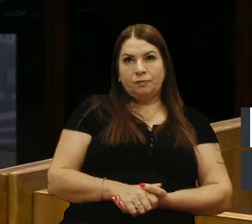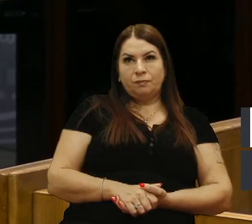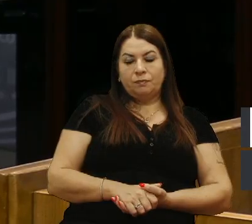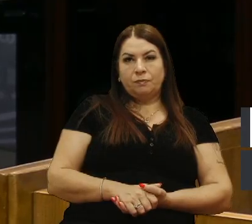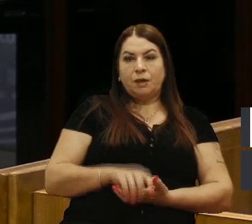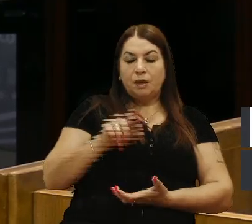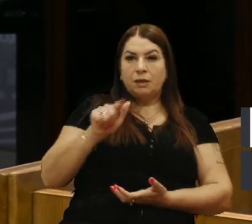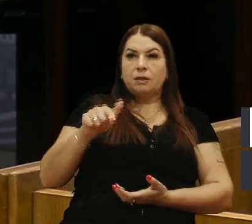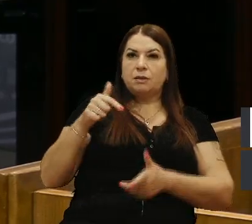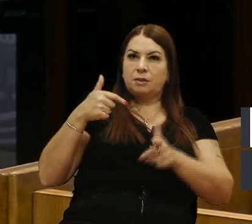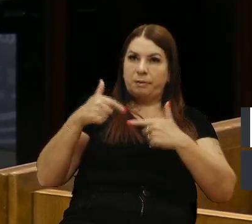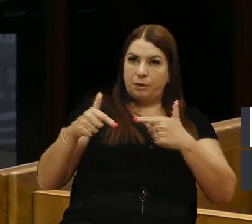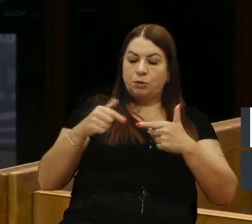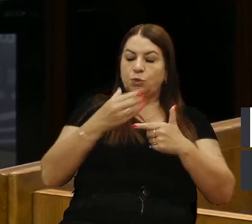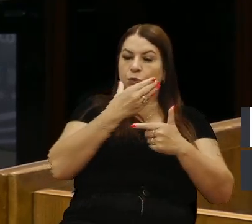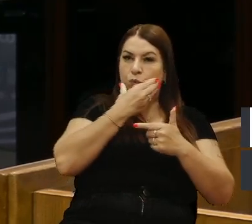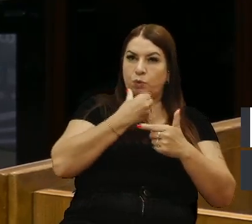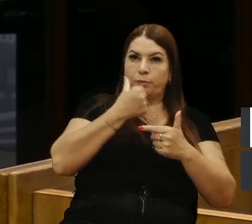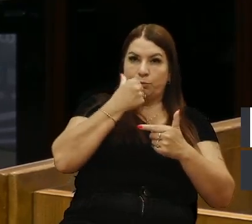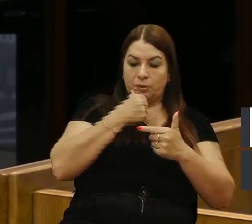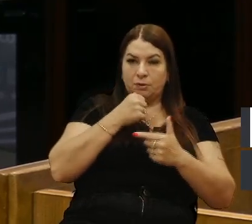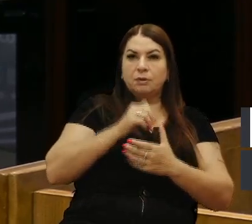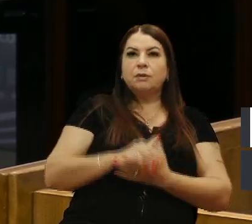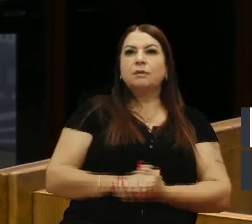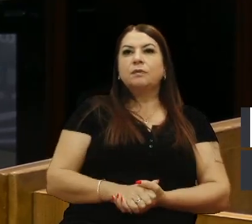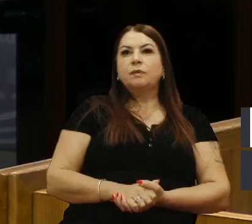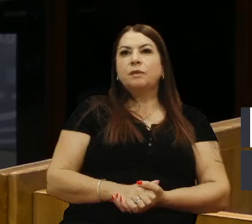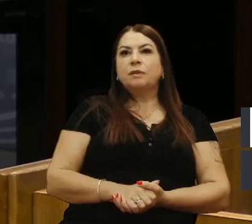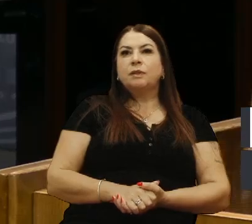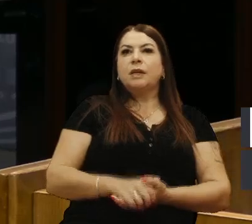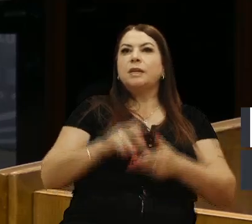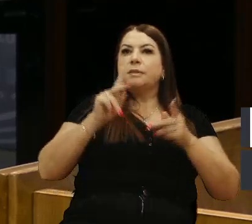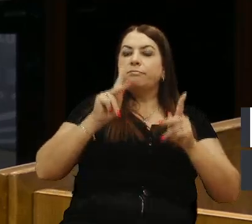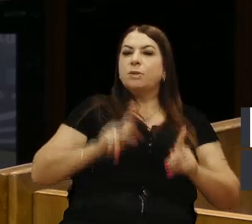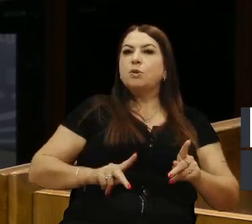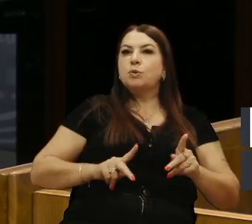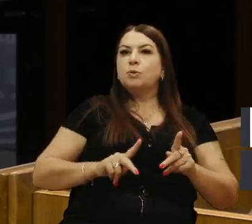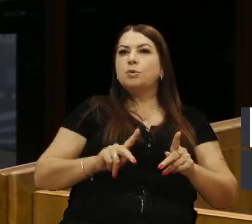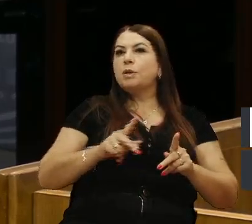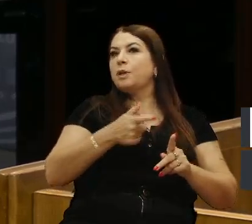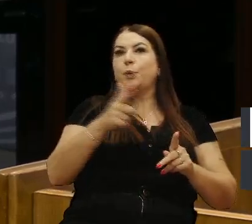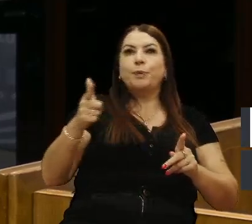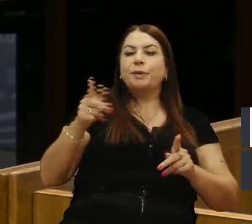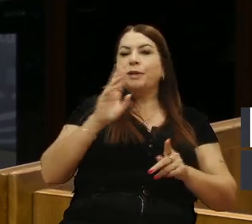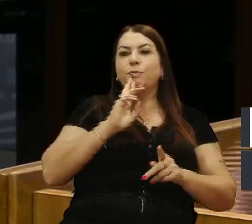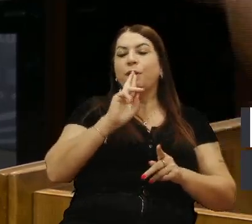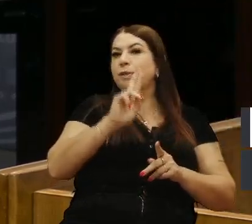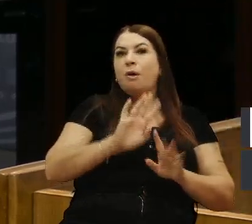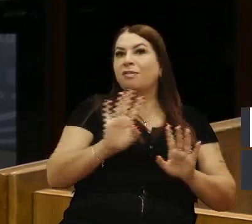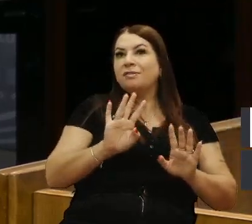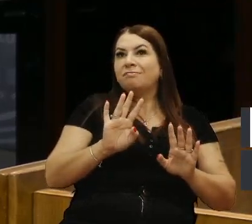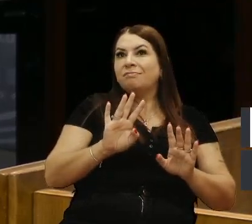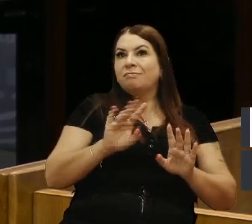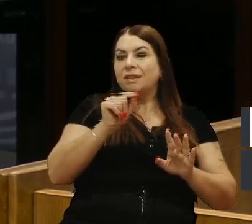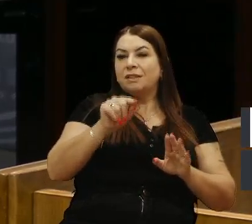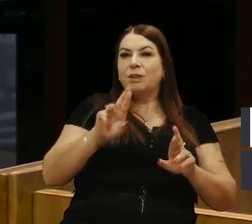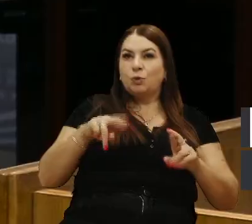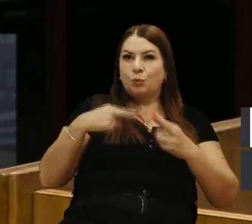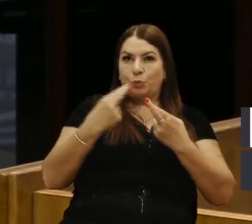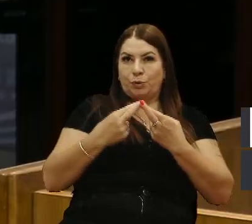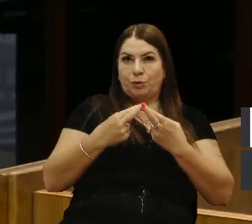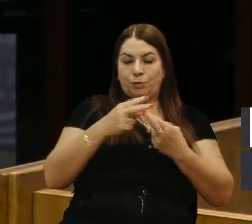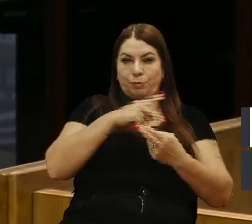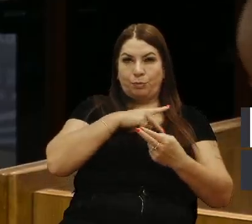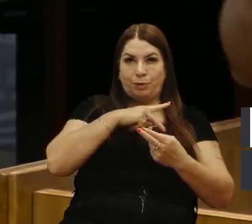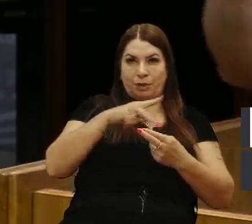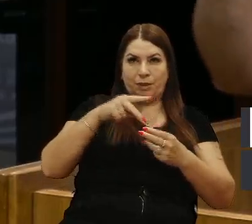esses trabalhadores e trabalhadoras, essas pessoas não têm uma resposta. Eu reuni enquanto presidente